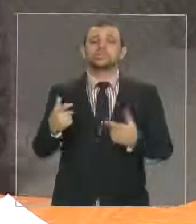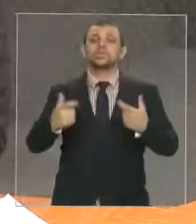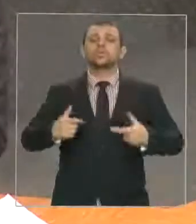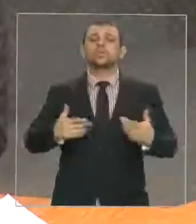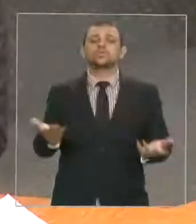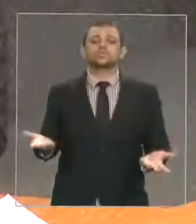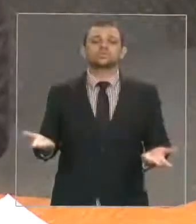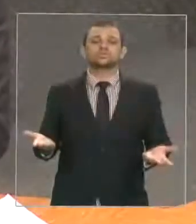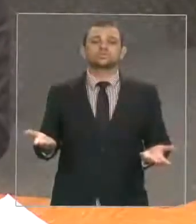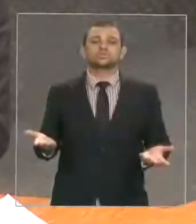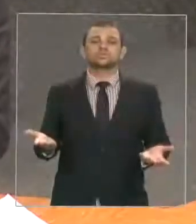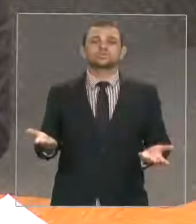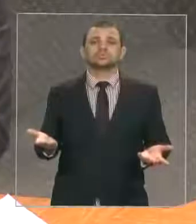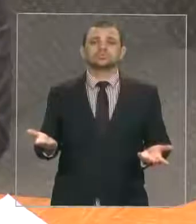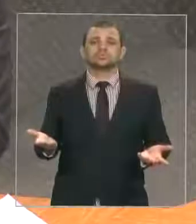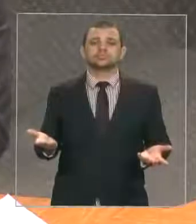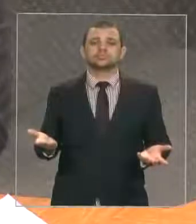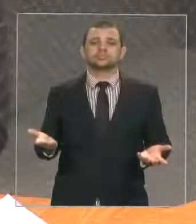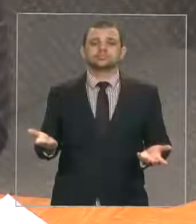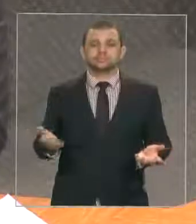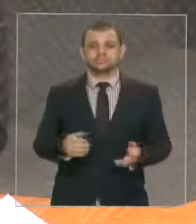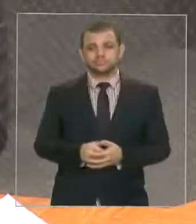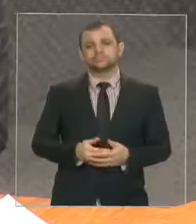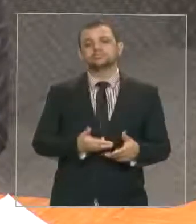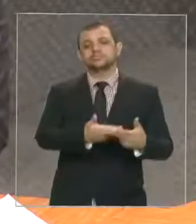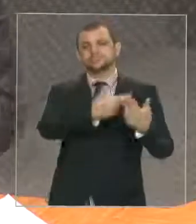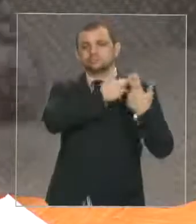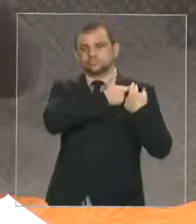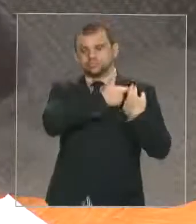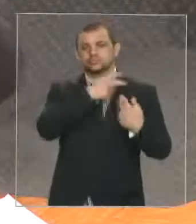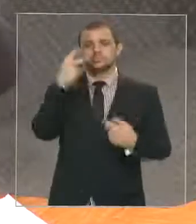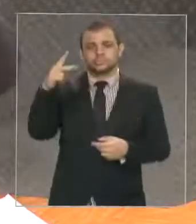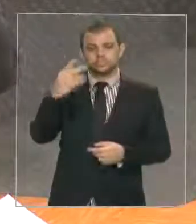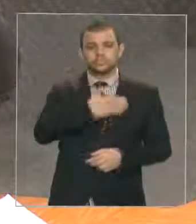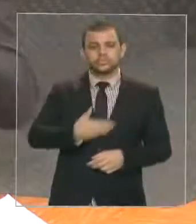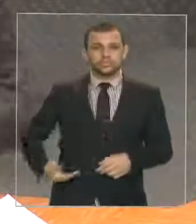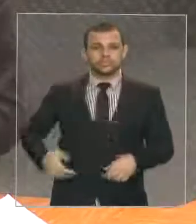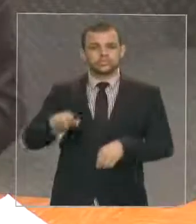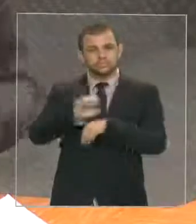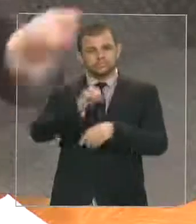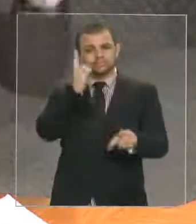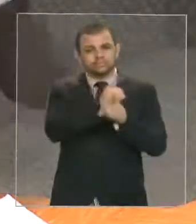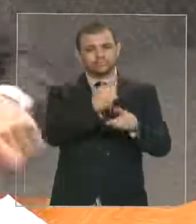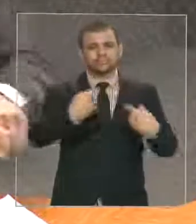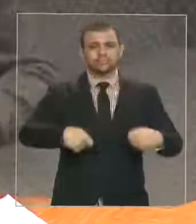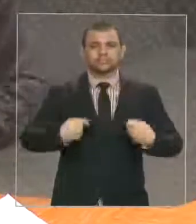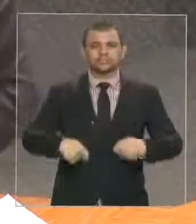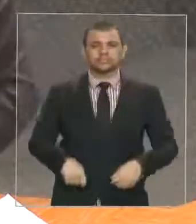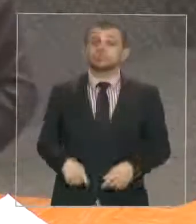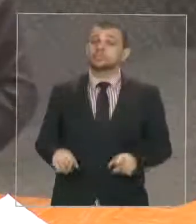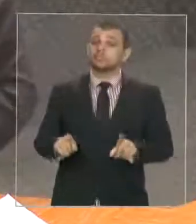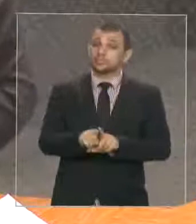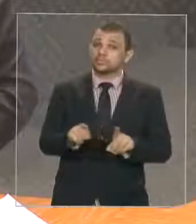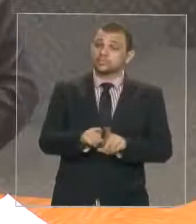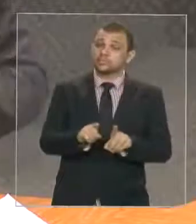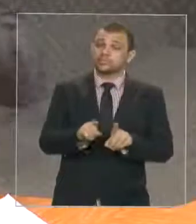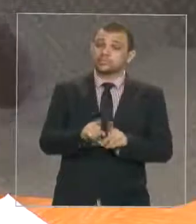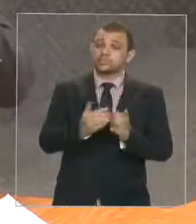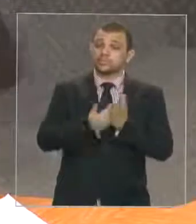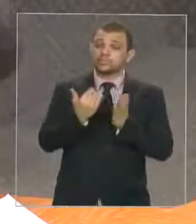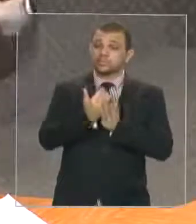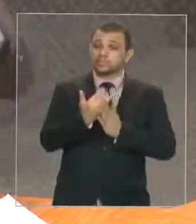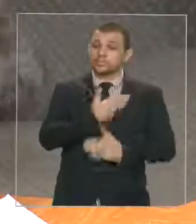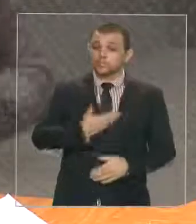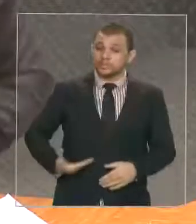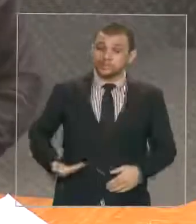policiais? É responsabilidade do Estado. E mais ainda, senhoras e senhores, é o Estado.